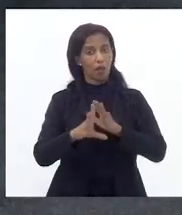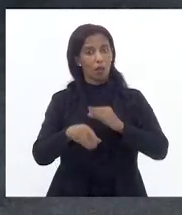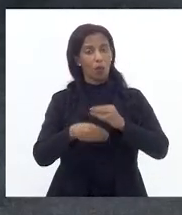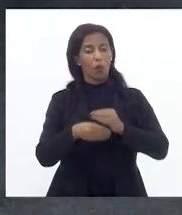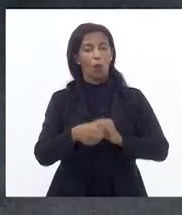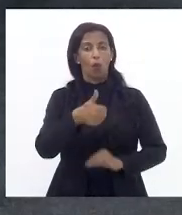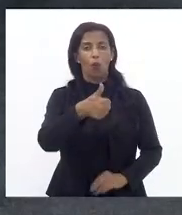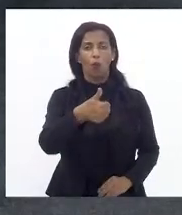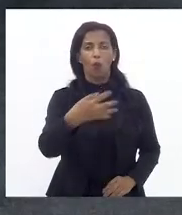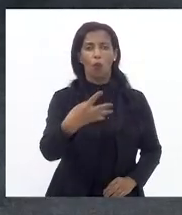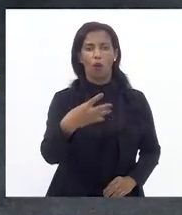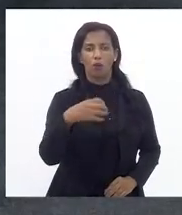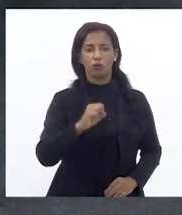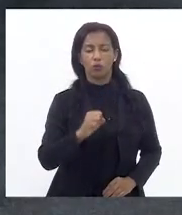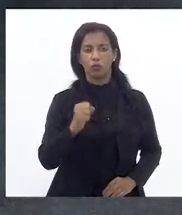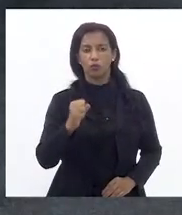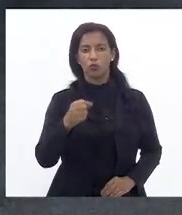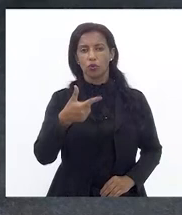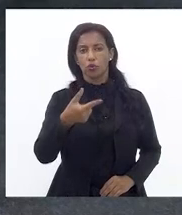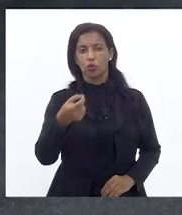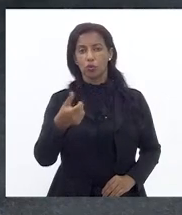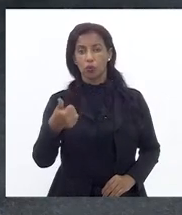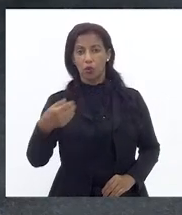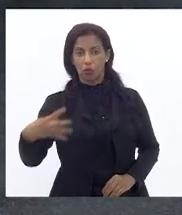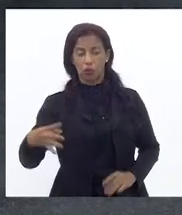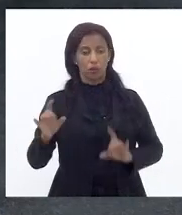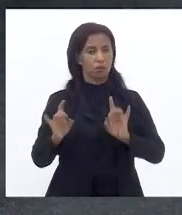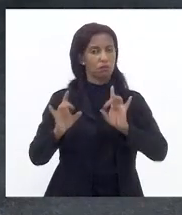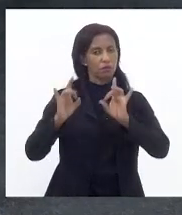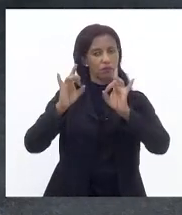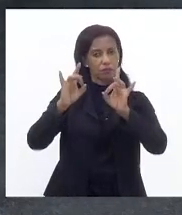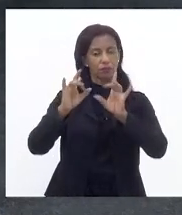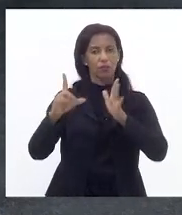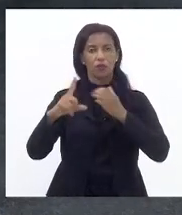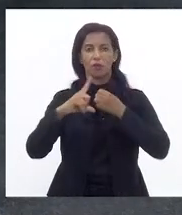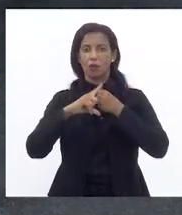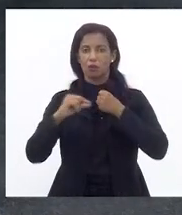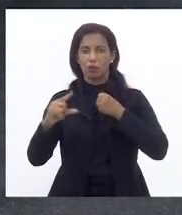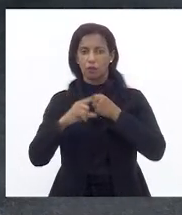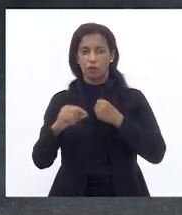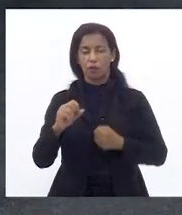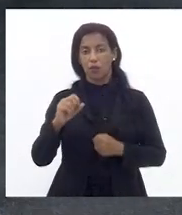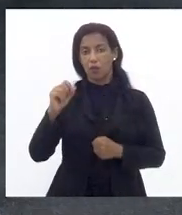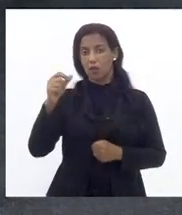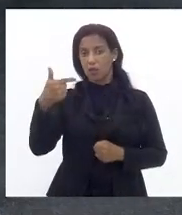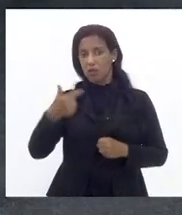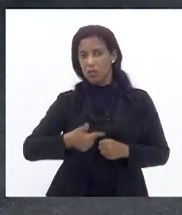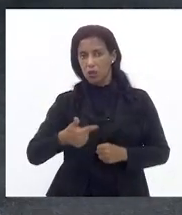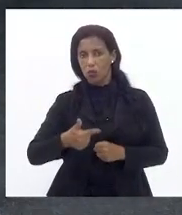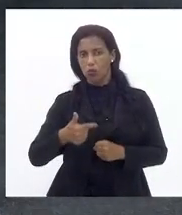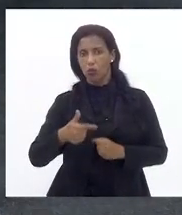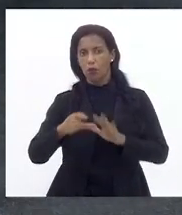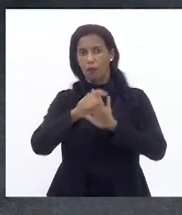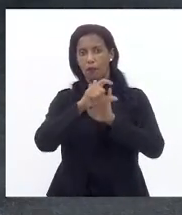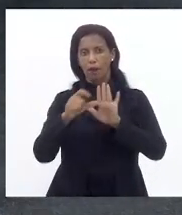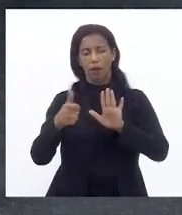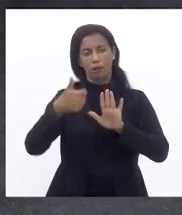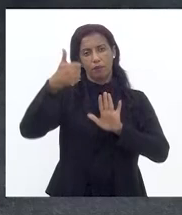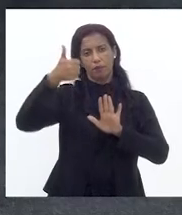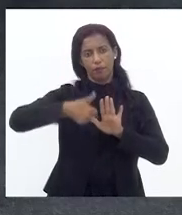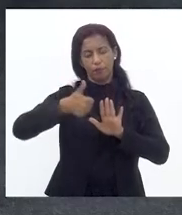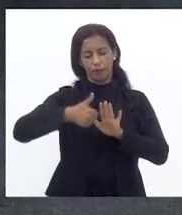complementar 148 de 2014 em especial o seu artigo 2º parágrafo primeiro